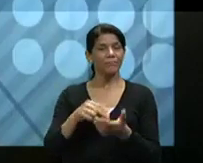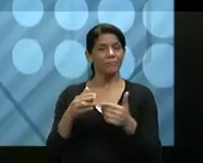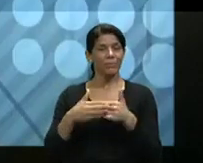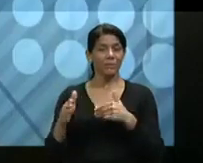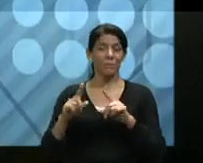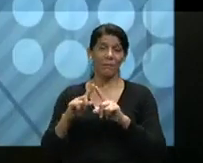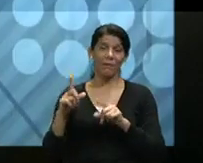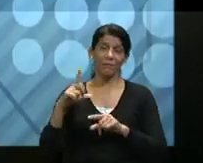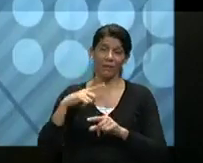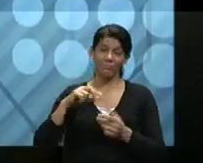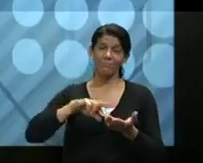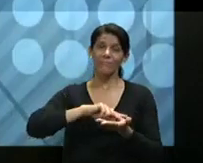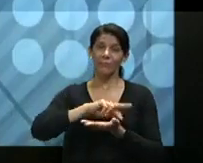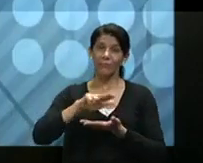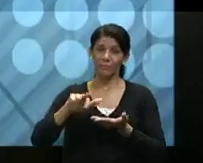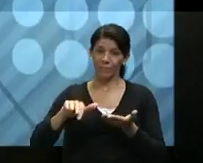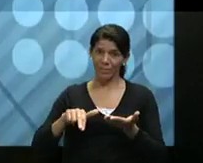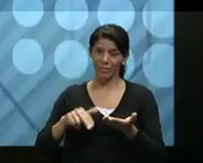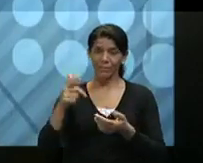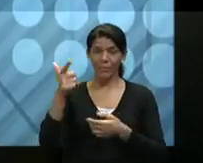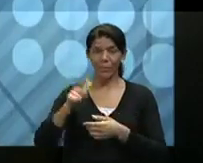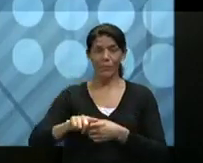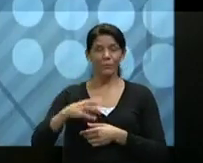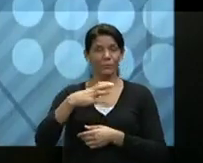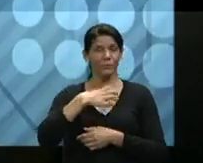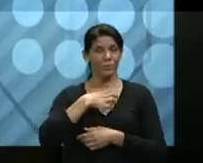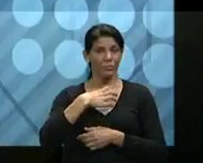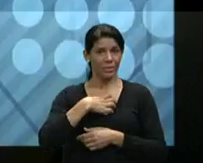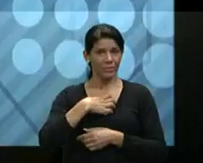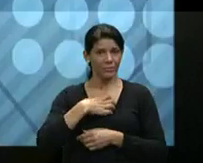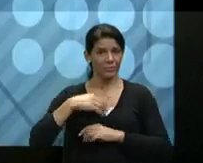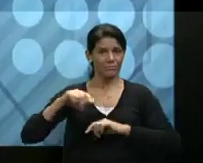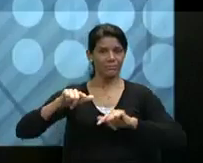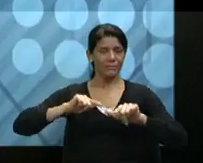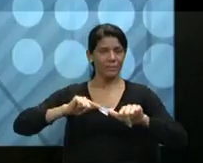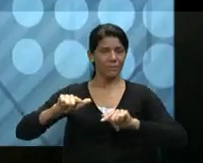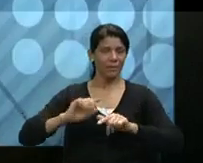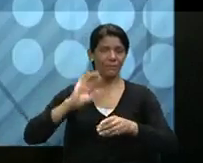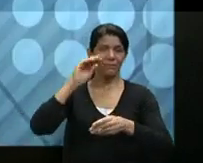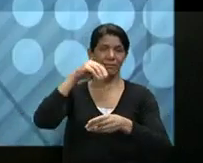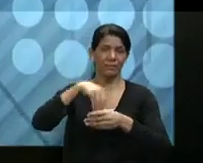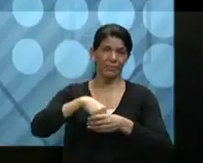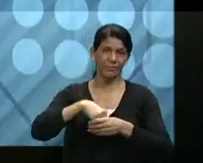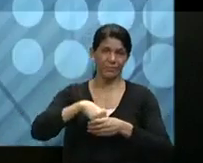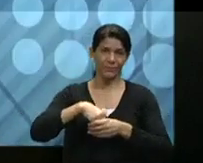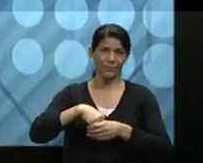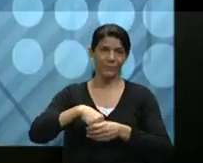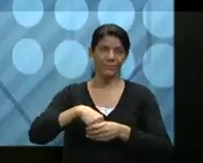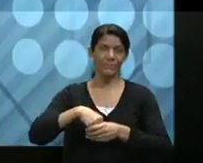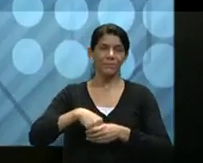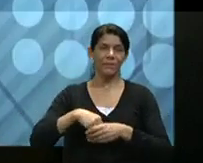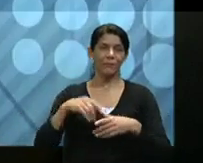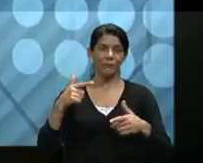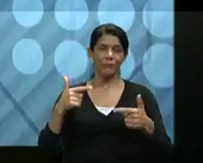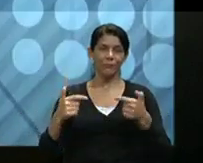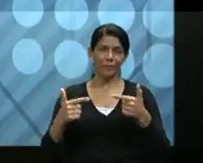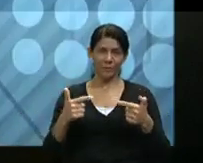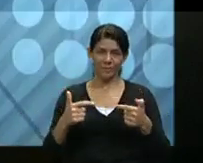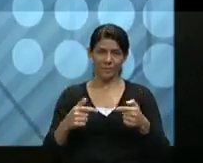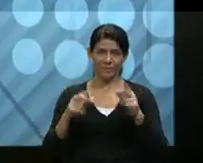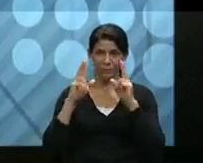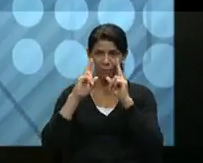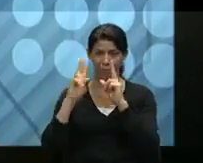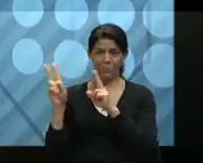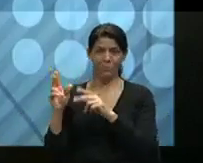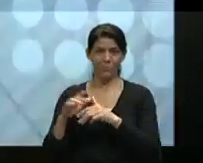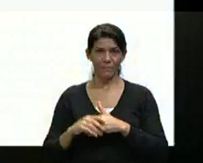mas existem muitas outras formas de se trabalhar dentro dessa questão da violência. Então vamos para o quadro